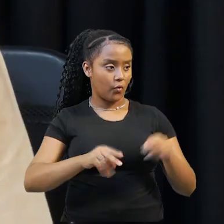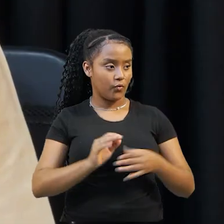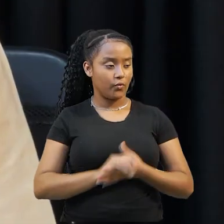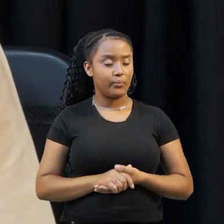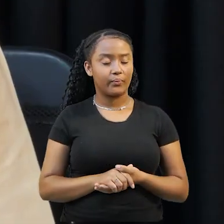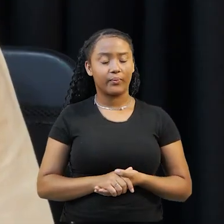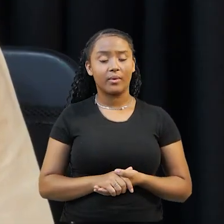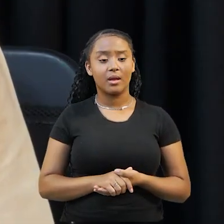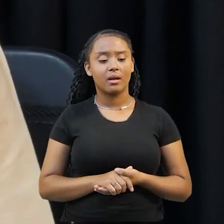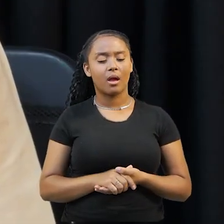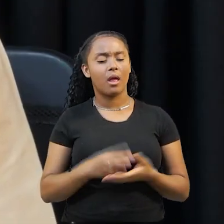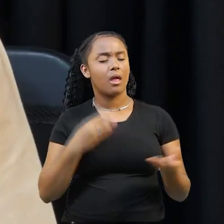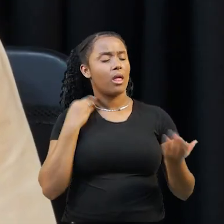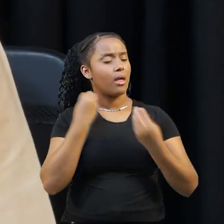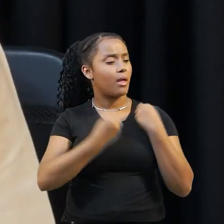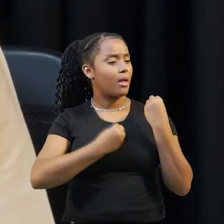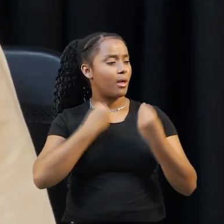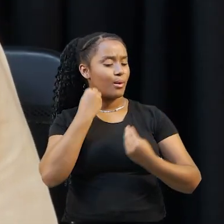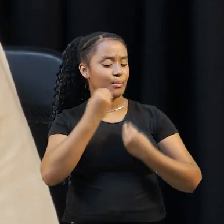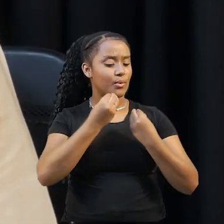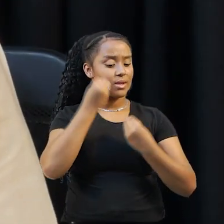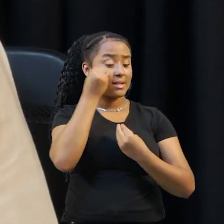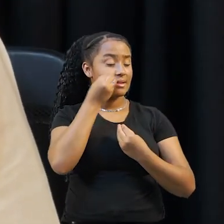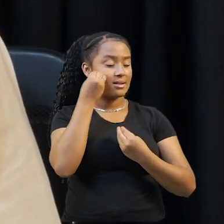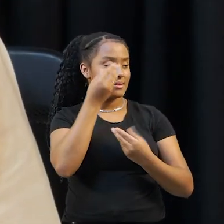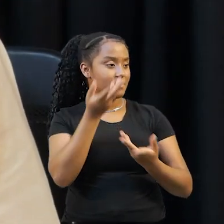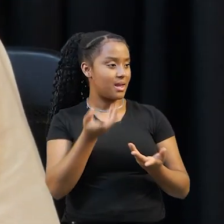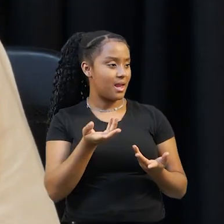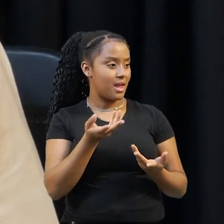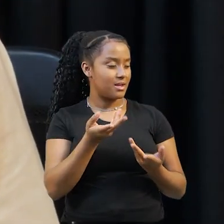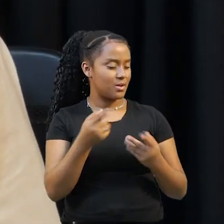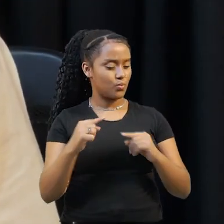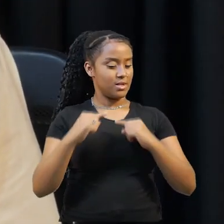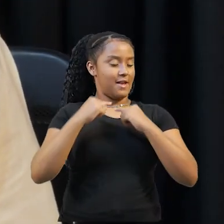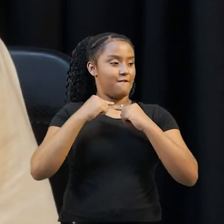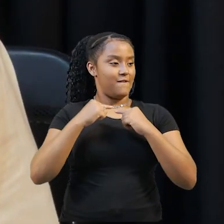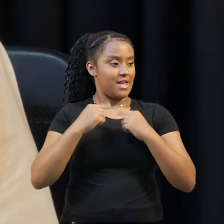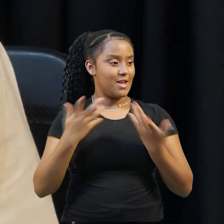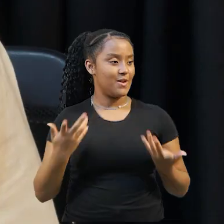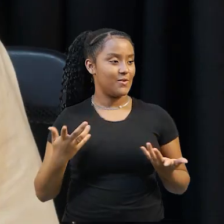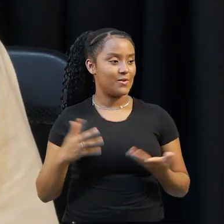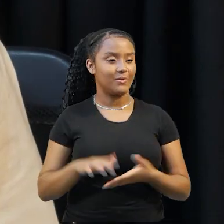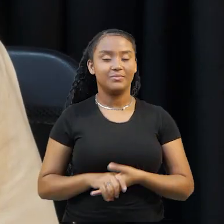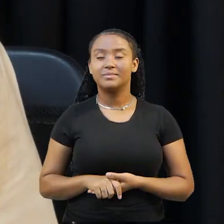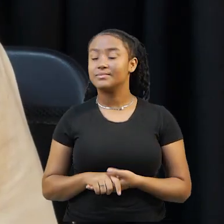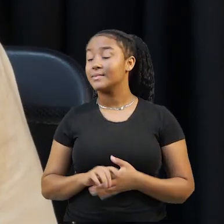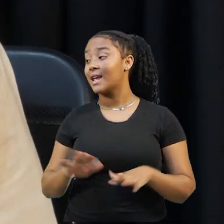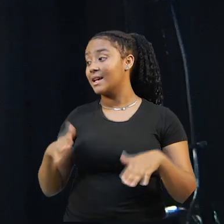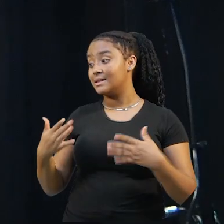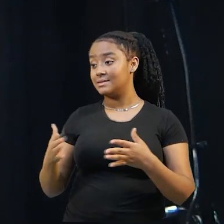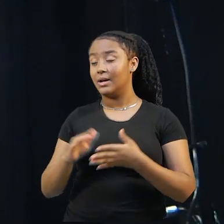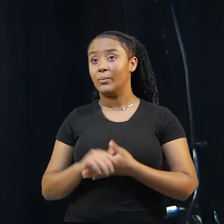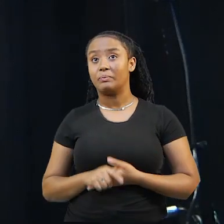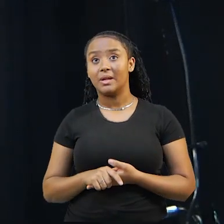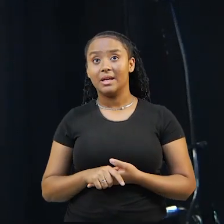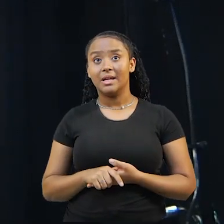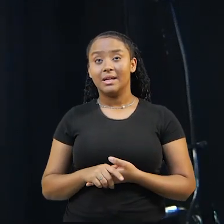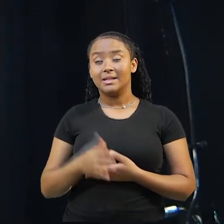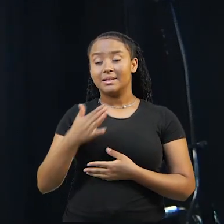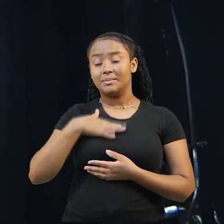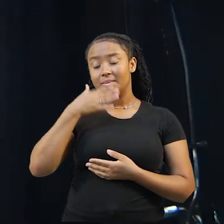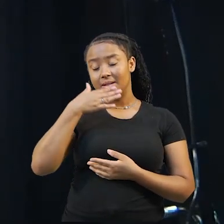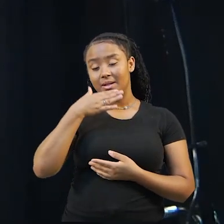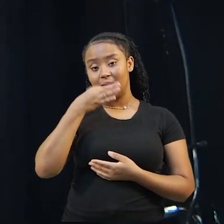Universidade Federal de Uberlândia. Como é que tem sido esse desafio, Catarina? Então, eu acho